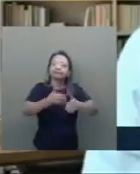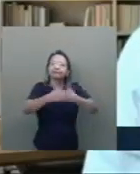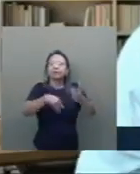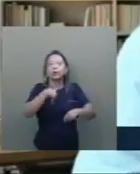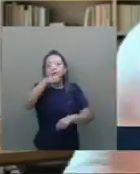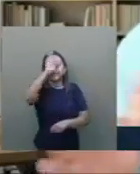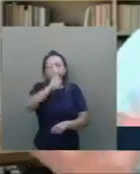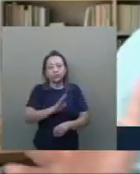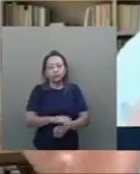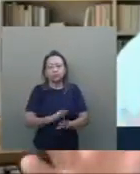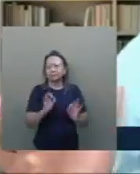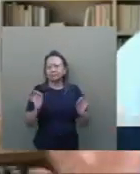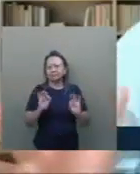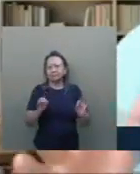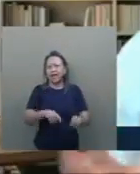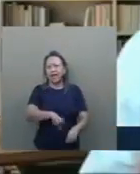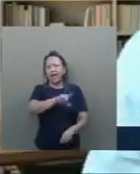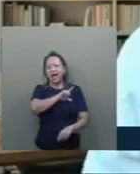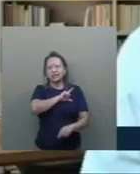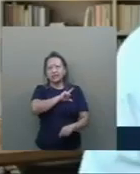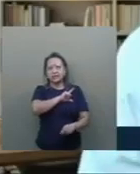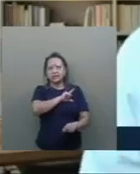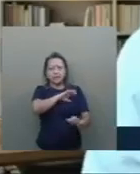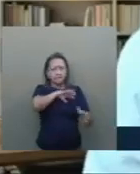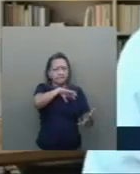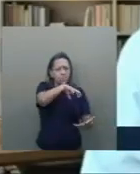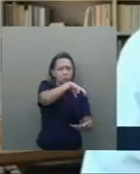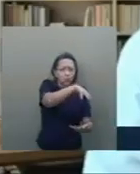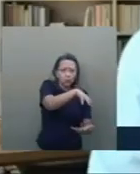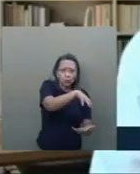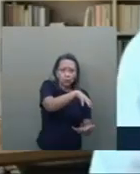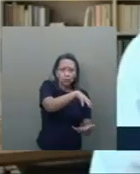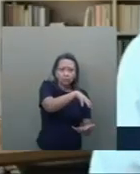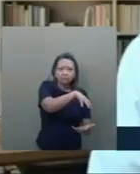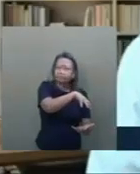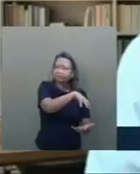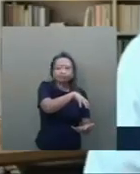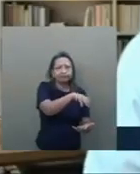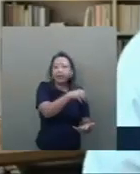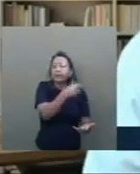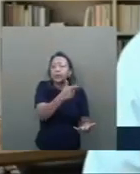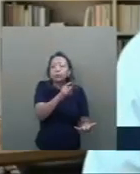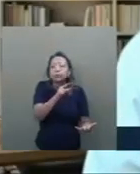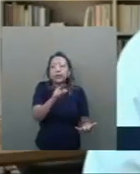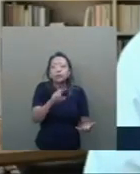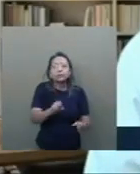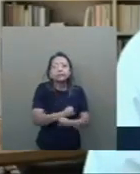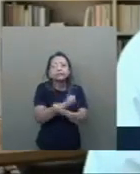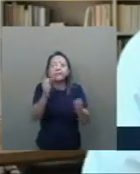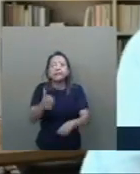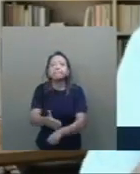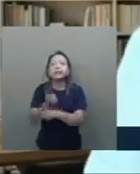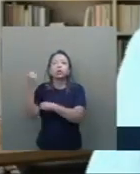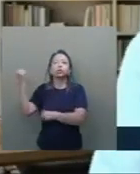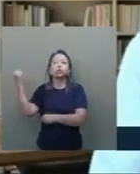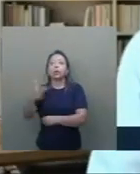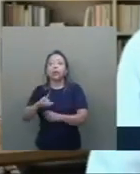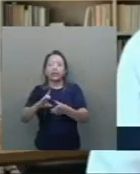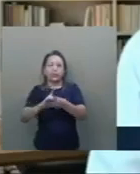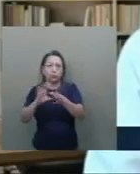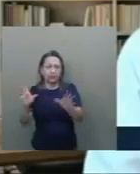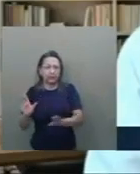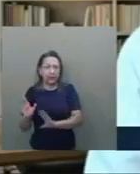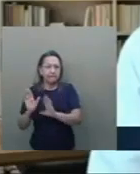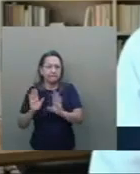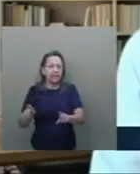E ninguém inventou no mundo um sistema melhor que a democracia. Mas, presidente, eu quero também